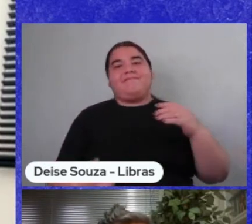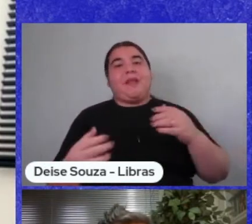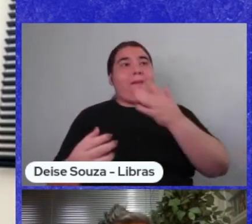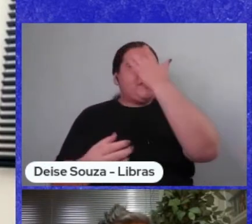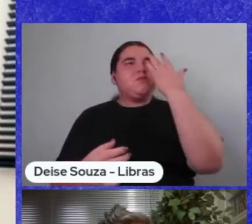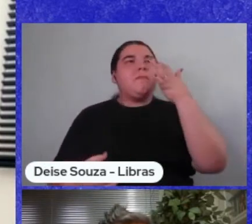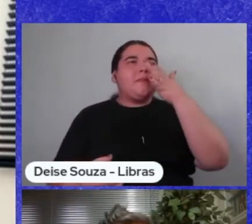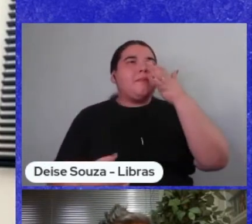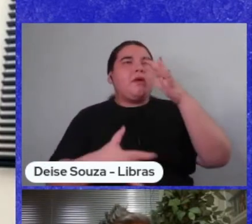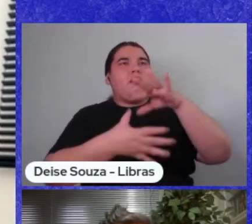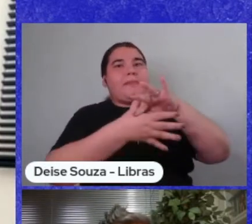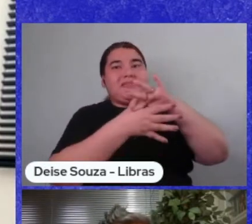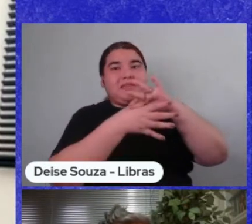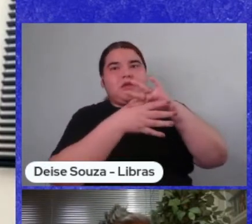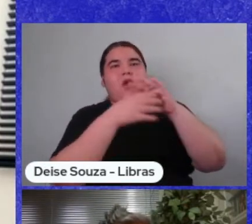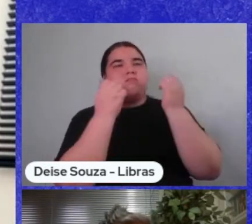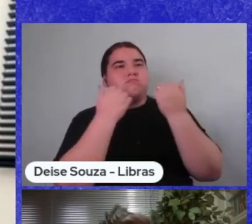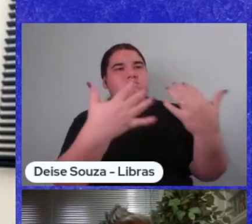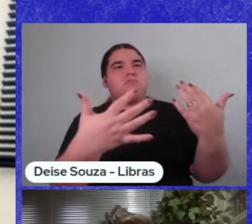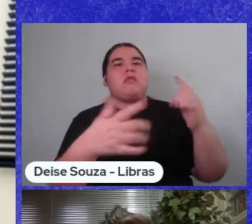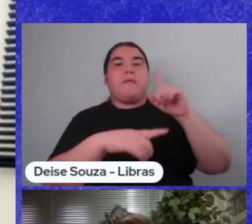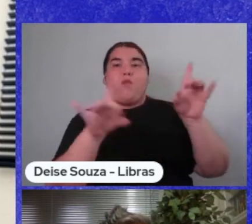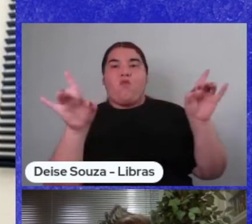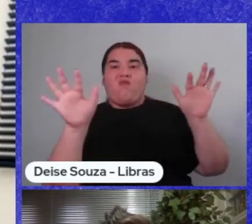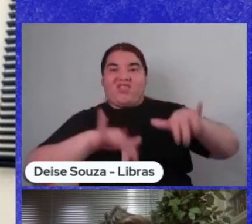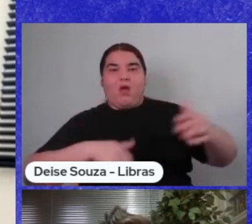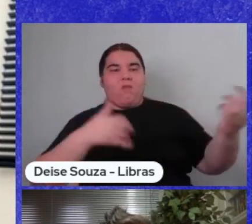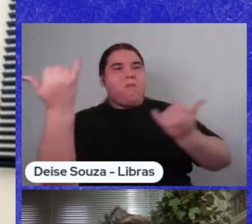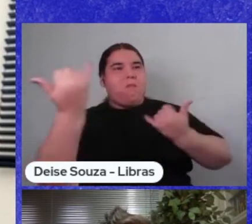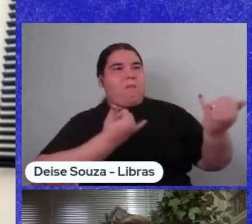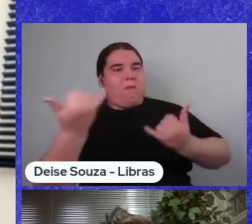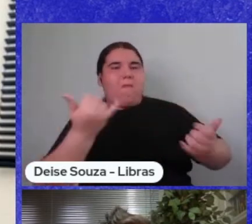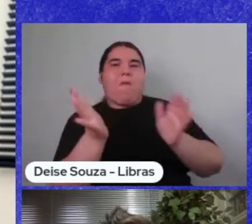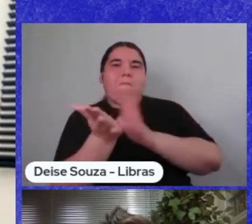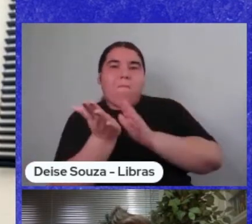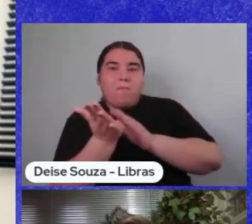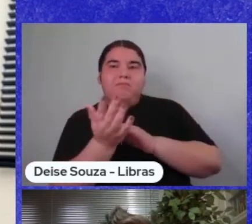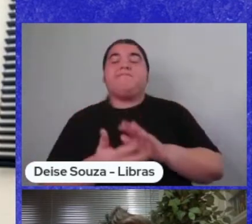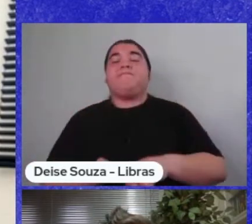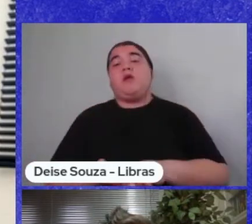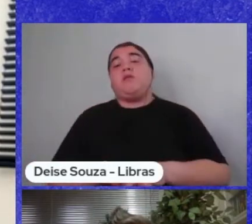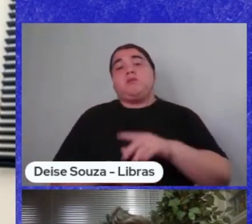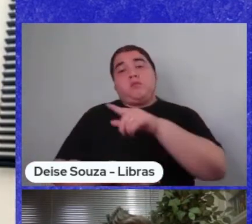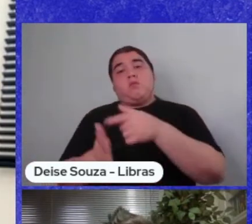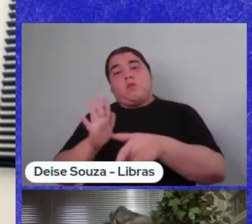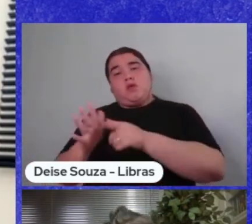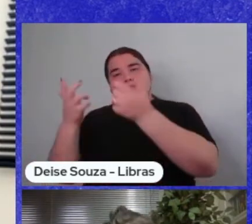presencialmente foi bem bacana. E, como você mesmo comentou, tem alguns festivais que eles pedem que o filme